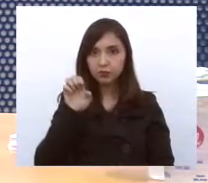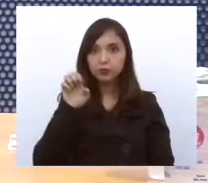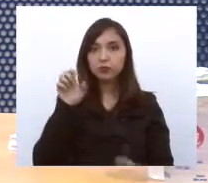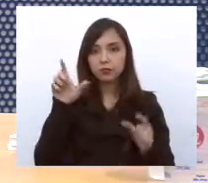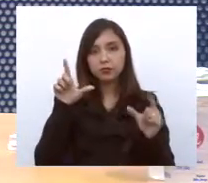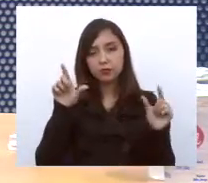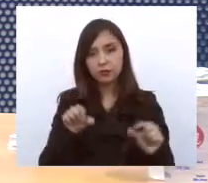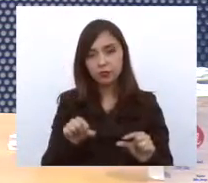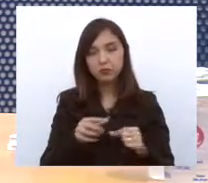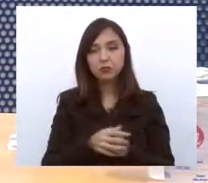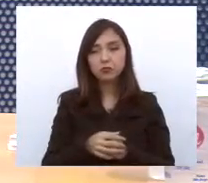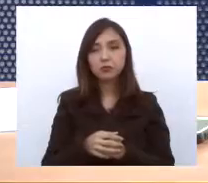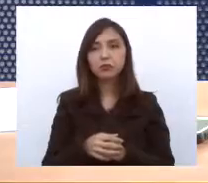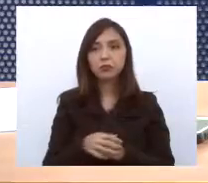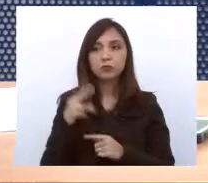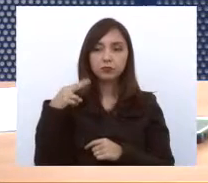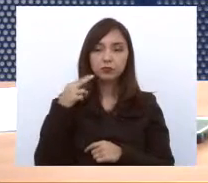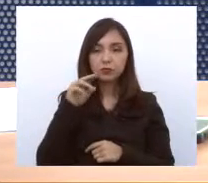Elmi Japonês.